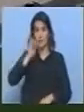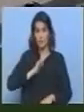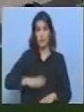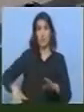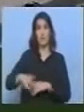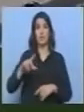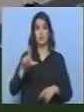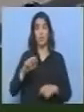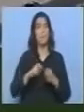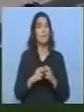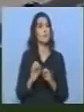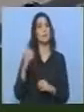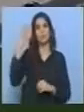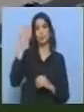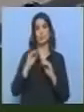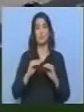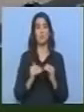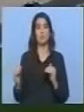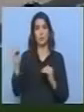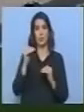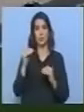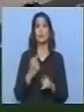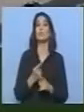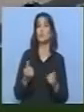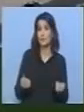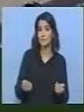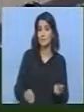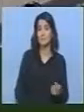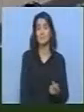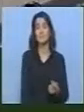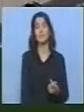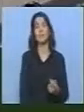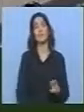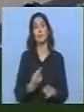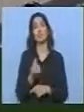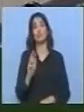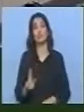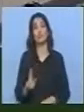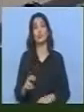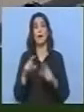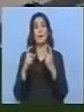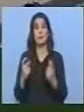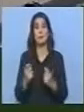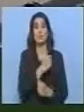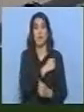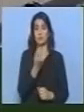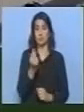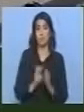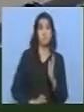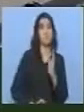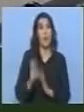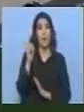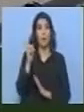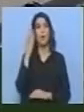o maior problema que temos no ensino superior. Porquê? Porque o preço dos imóveis subiram e eu acho que